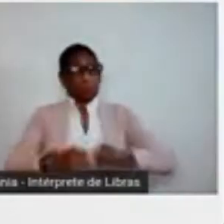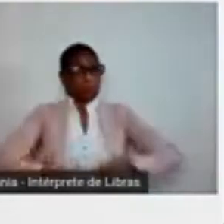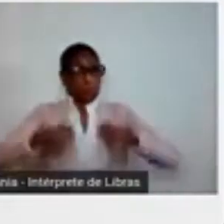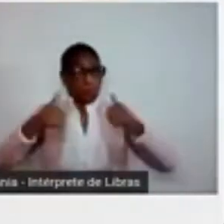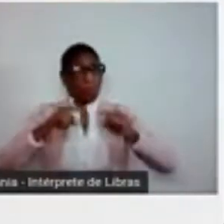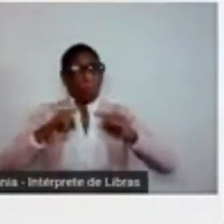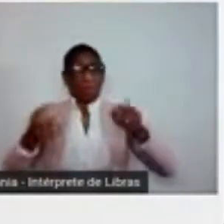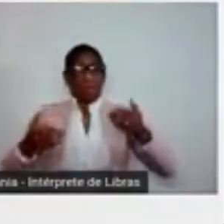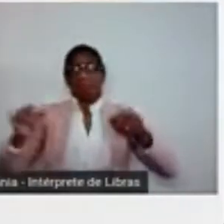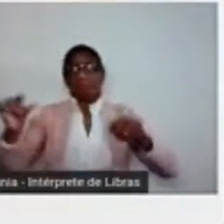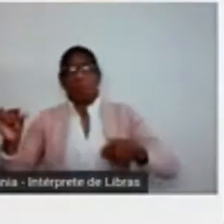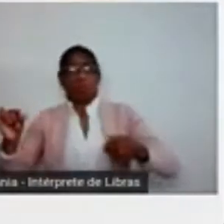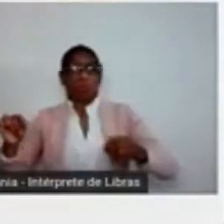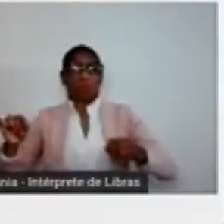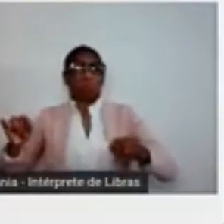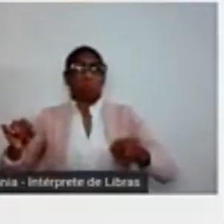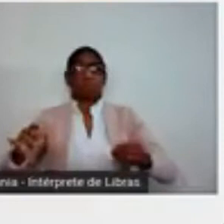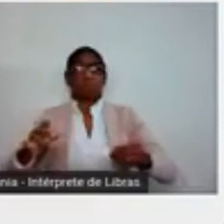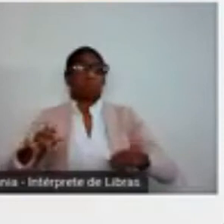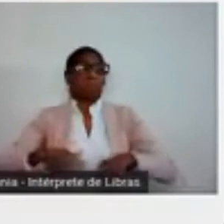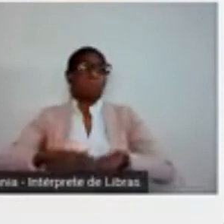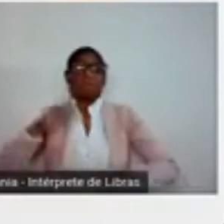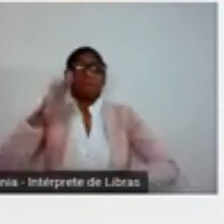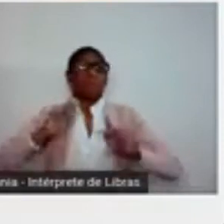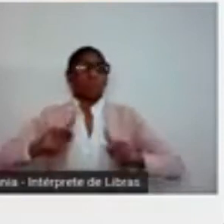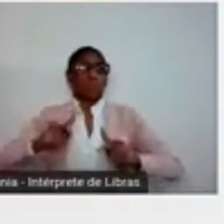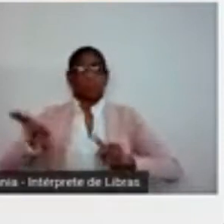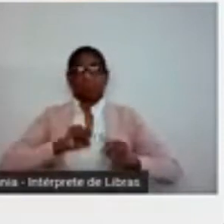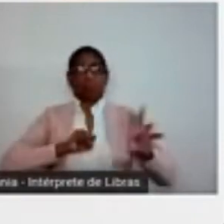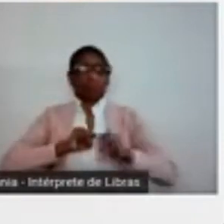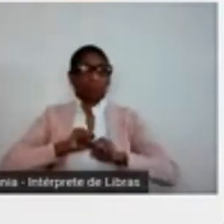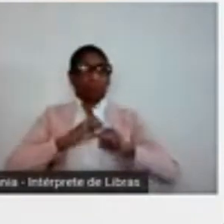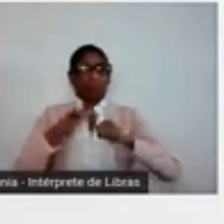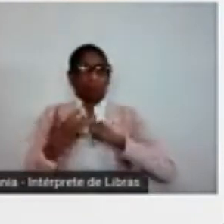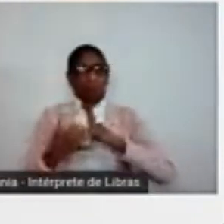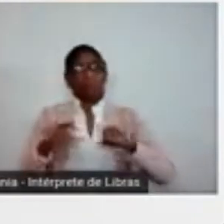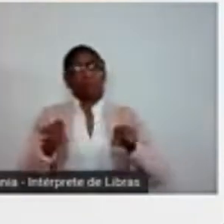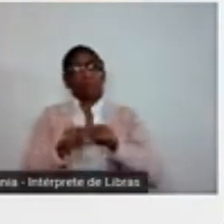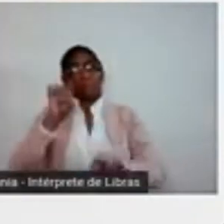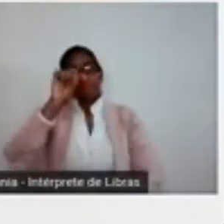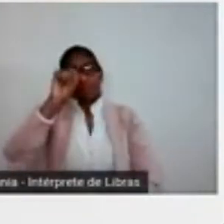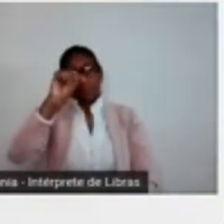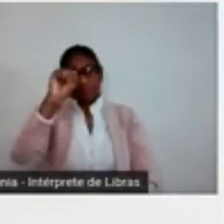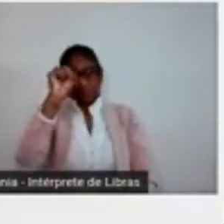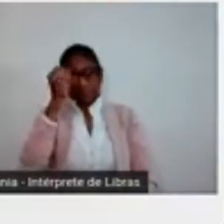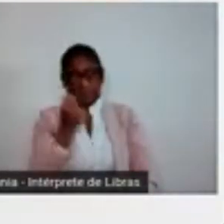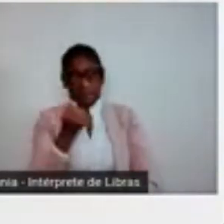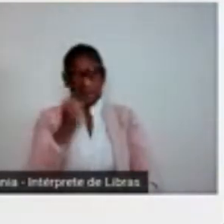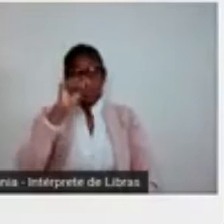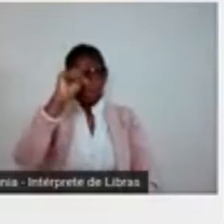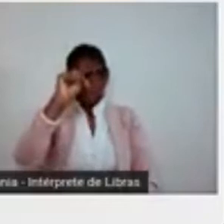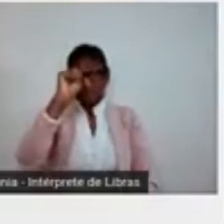de redução da oferta de leitos. Santa Rosa também integra a